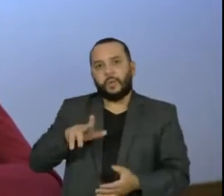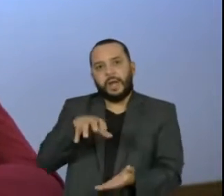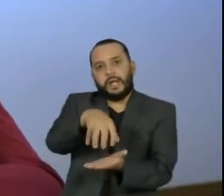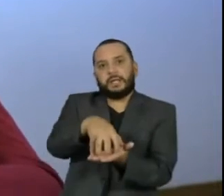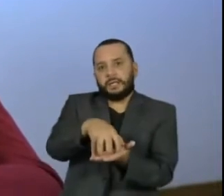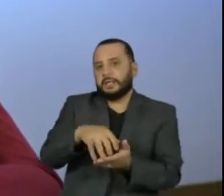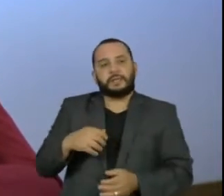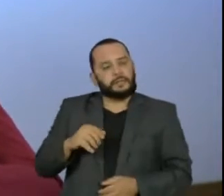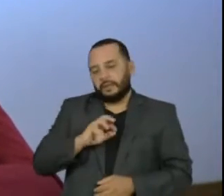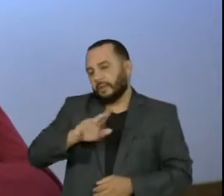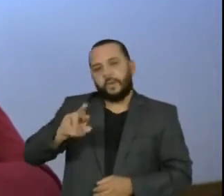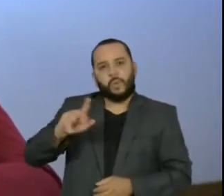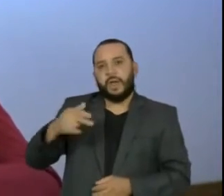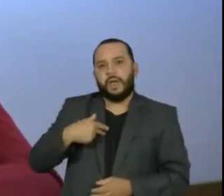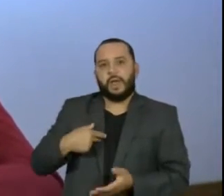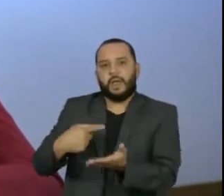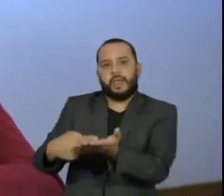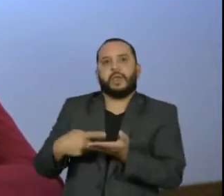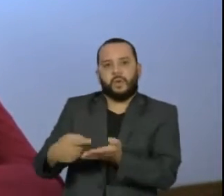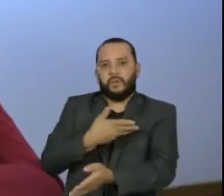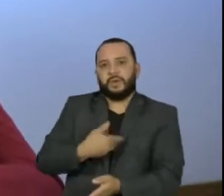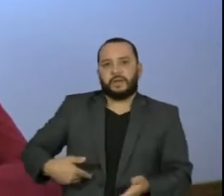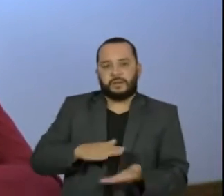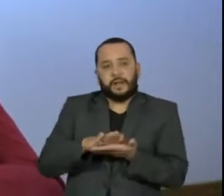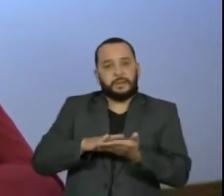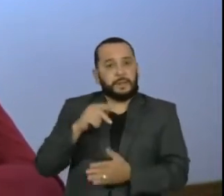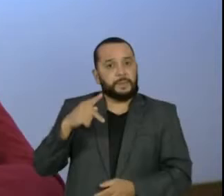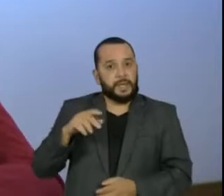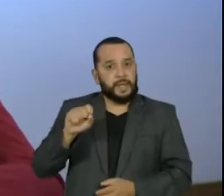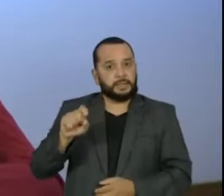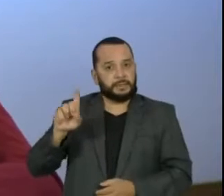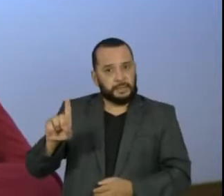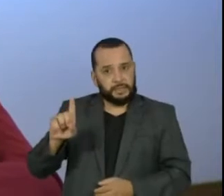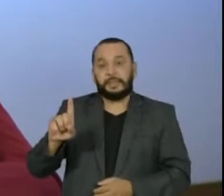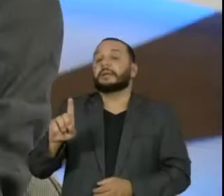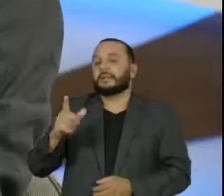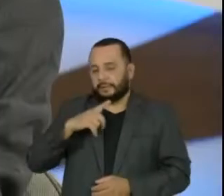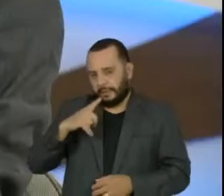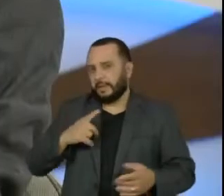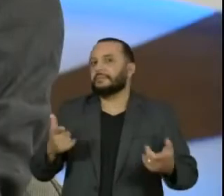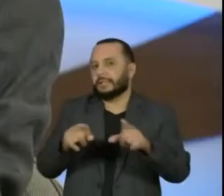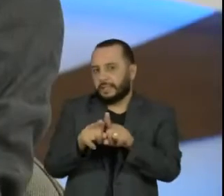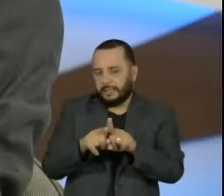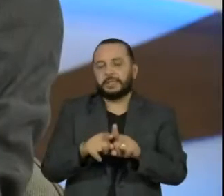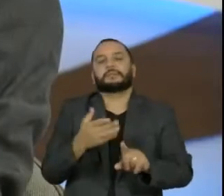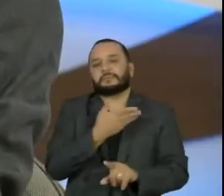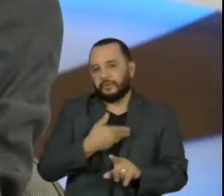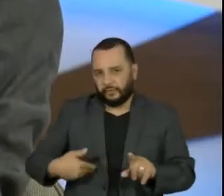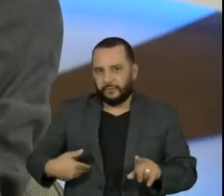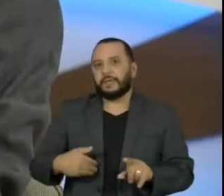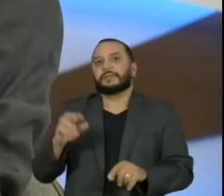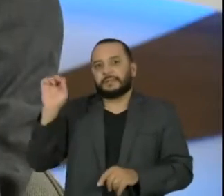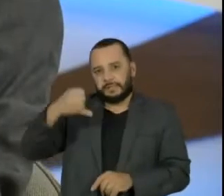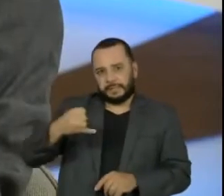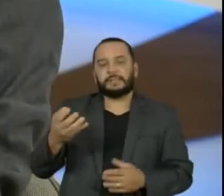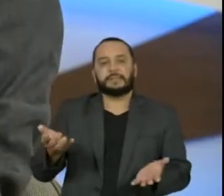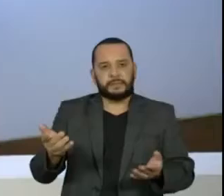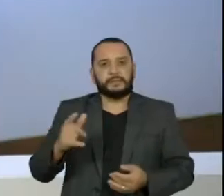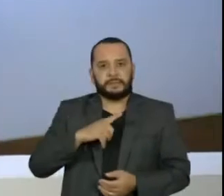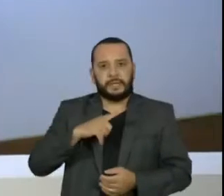com o governo. Mas a verdade é que o PSD não está tão afastado do governo assim, né? O senador Carlos Viana é vice-líder do